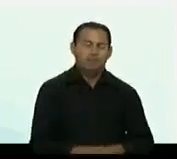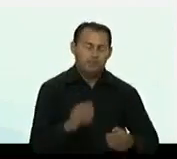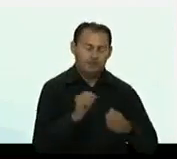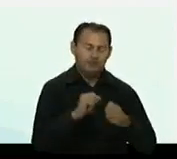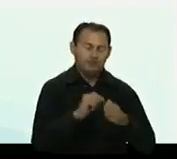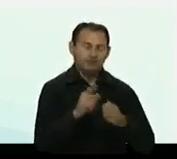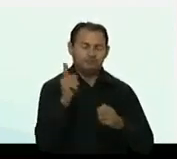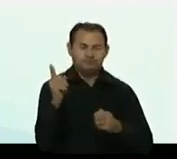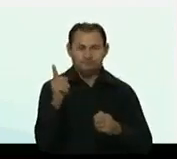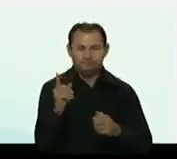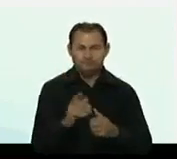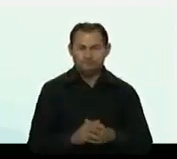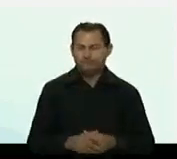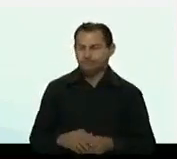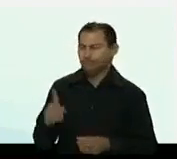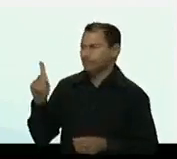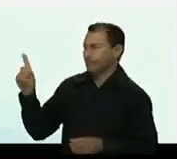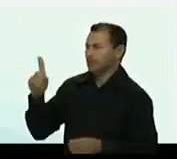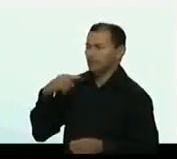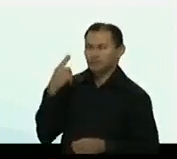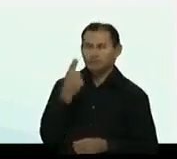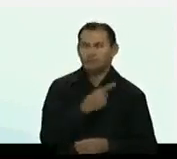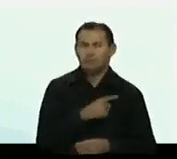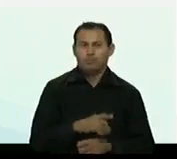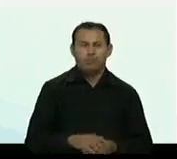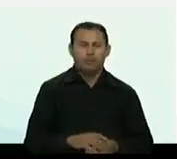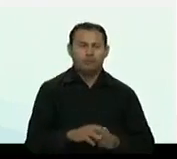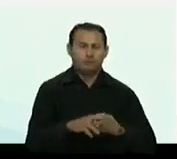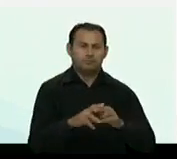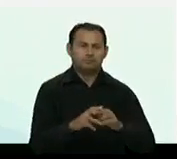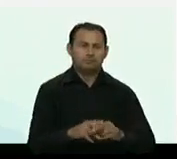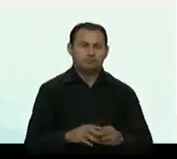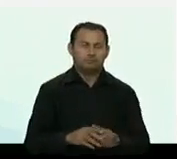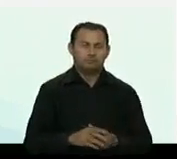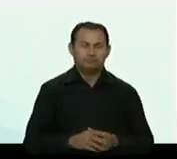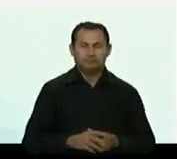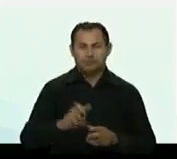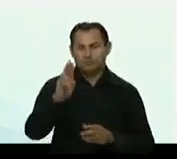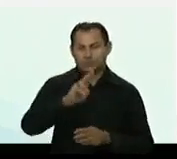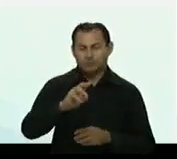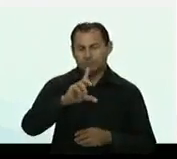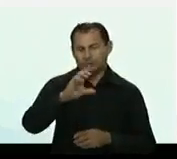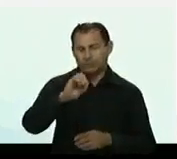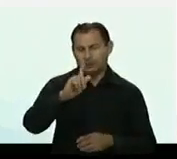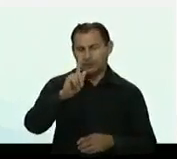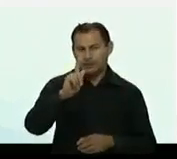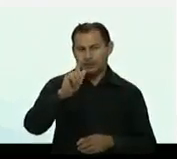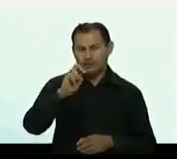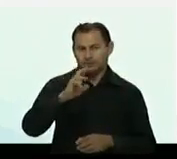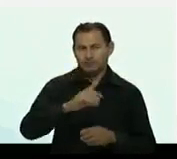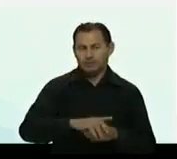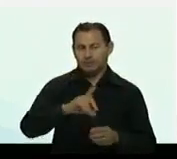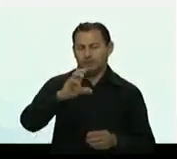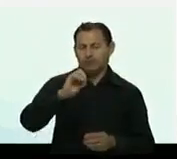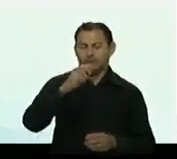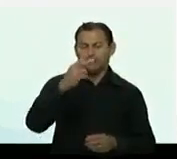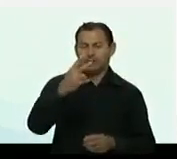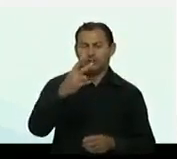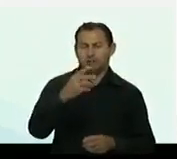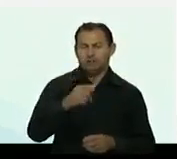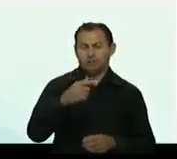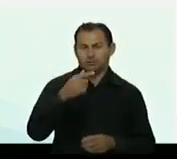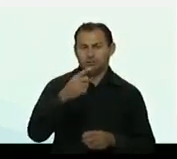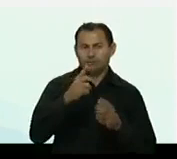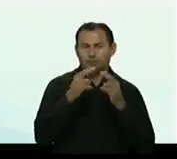Fazendo isso, nós temos que a situação aqui, aplicando o logaritmo dos dois lados, teremos log de 2